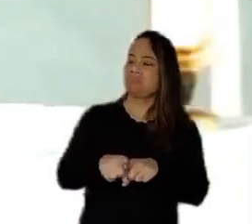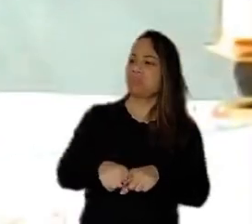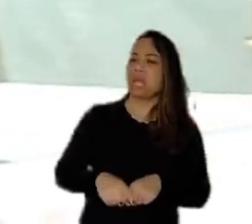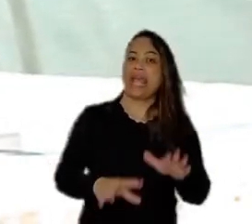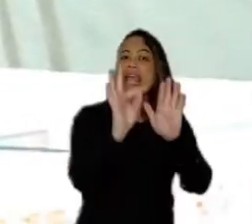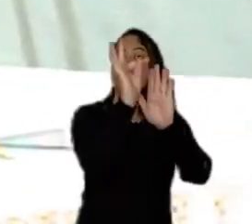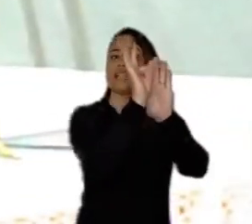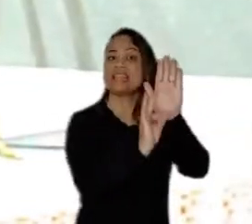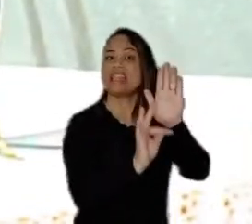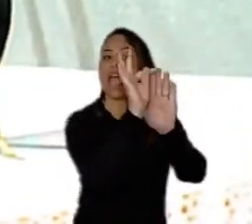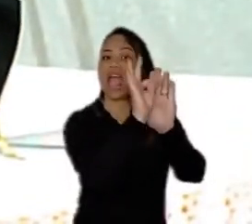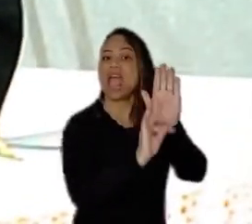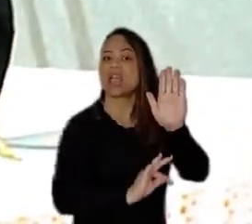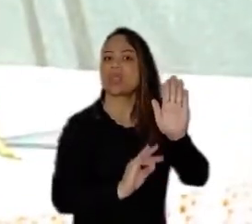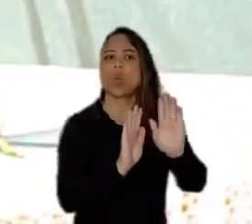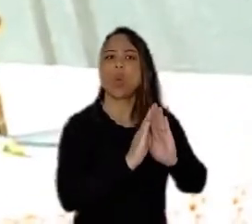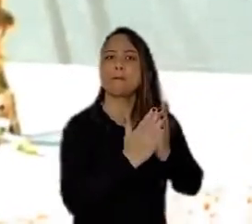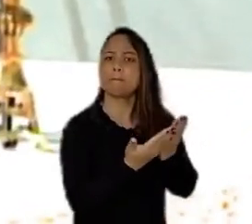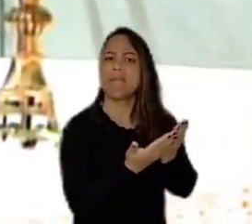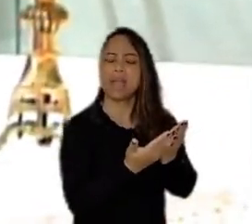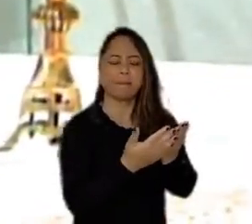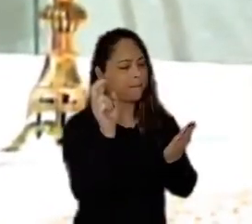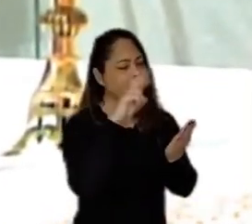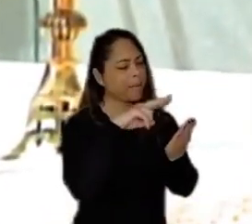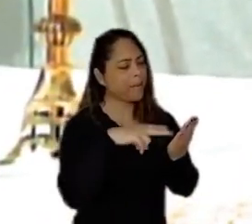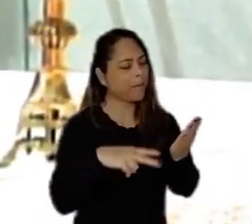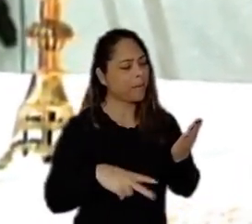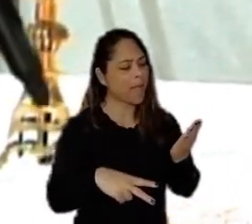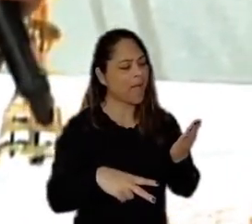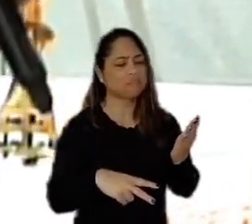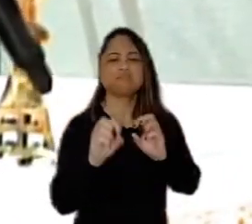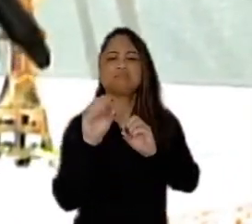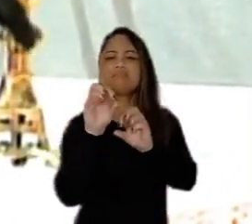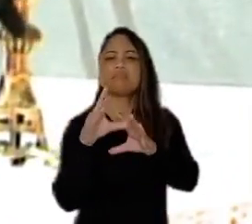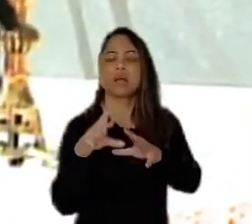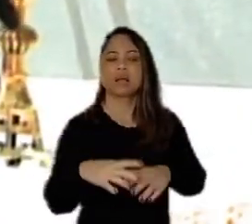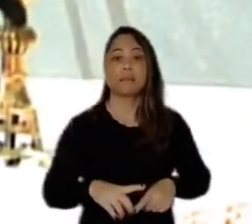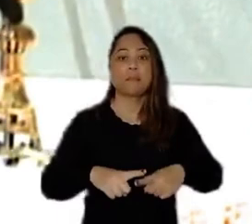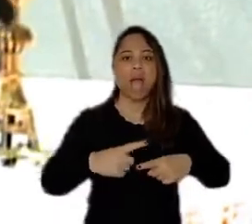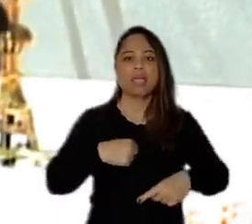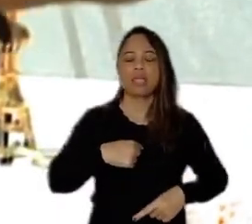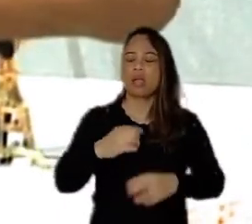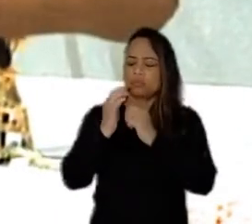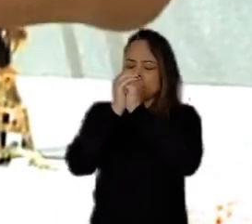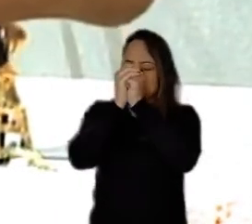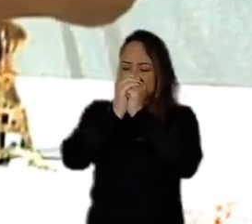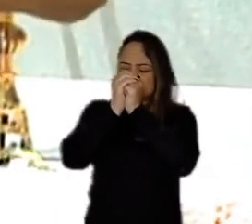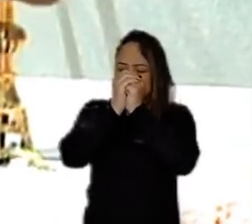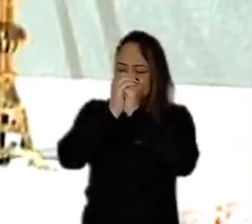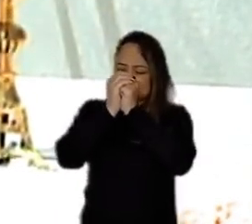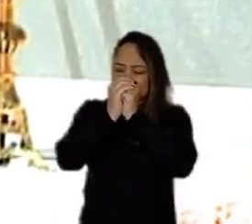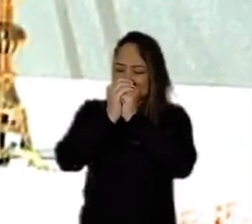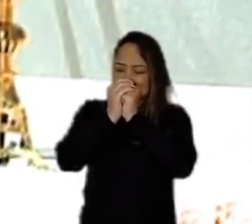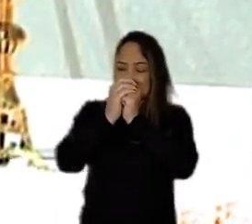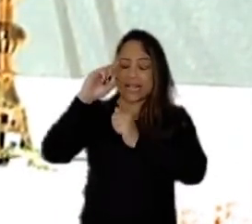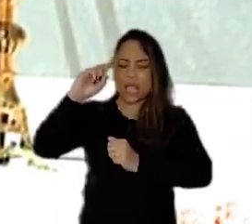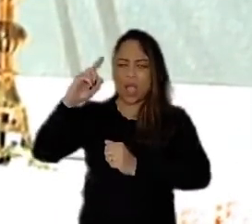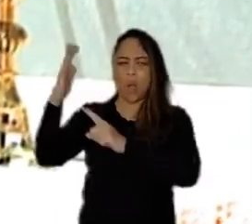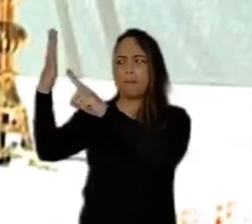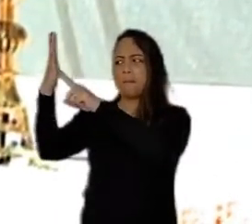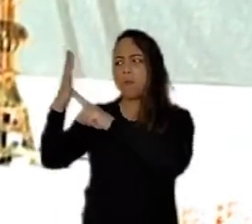textos bíblicos falando sobre a esperança, mas quando eu fui rezar, o Senhor me disse que a esperança tem